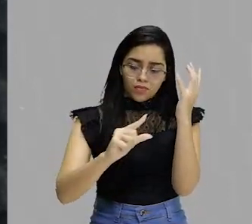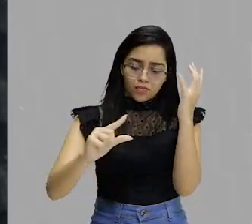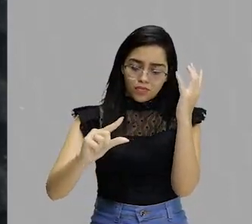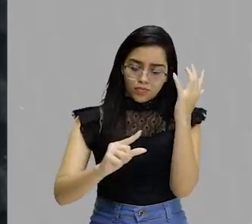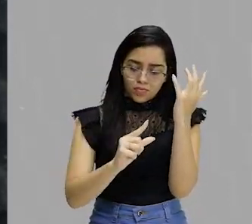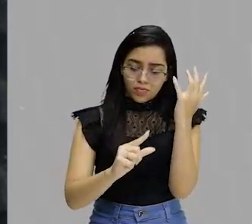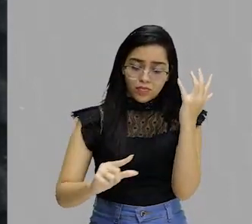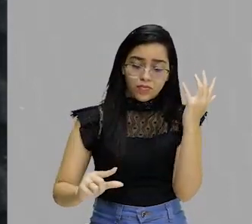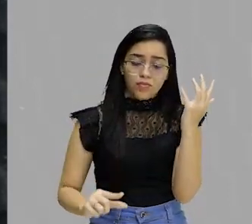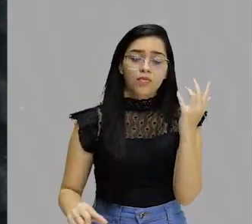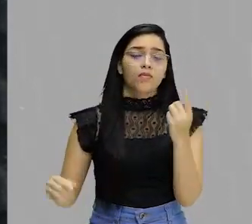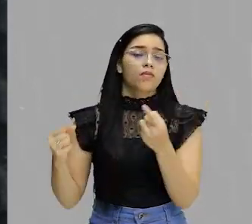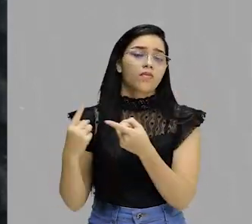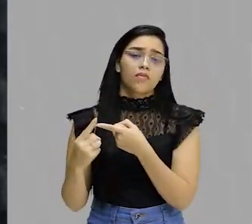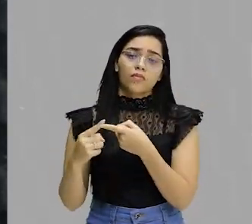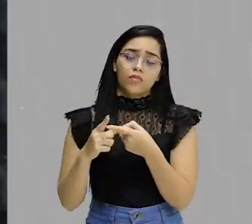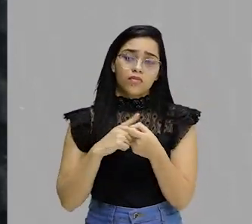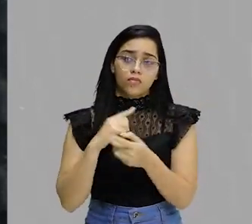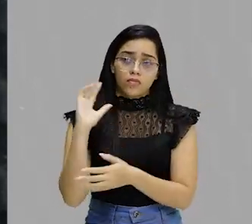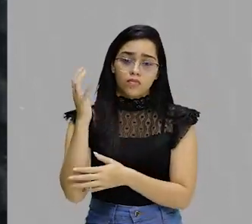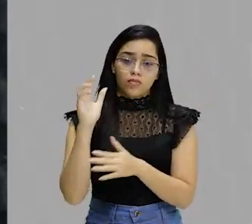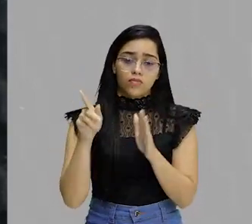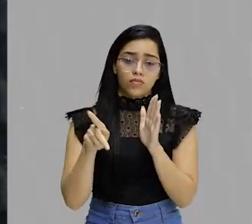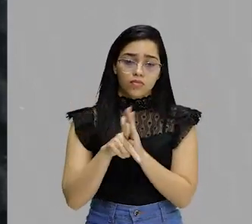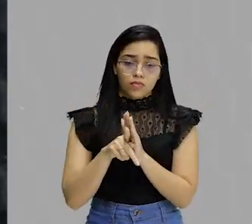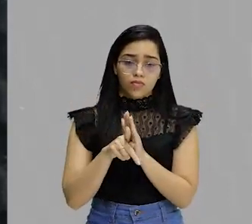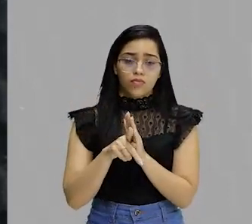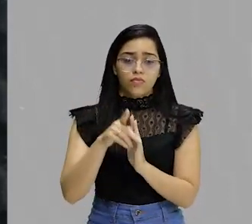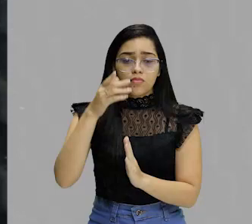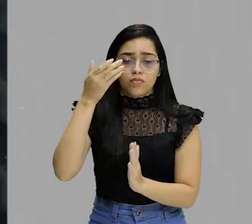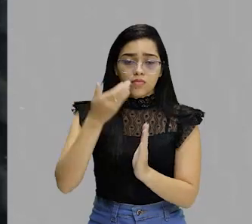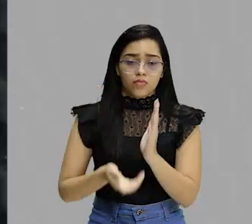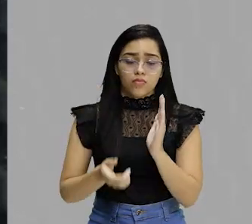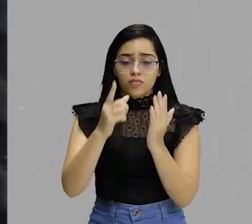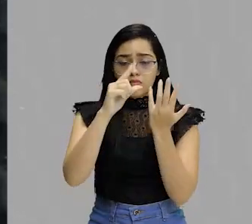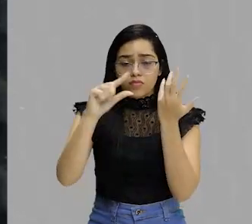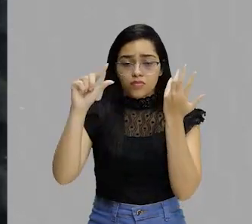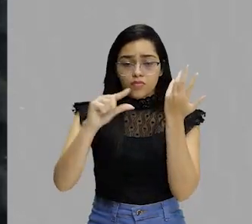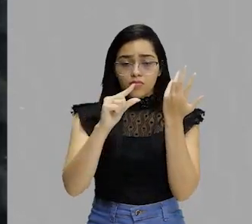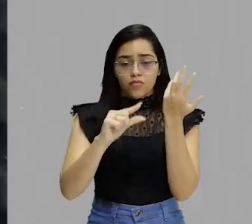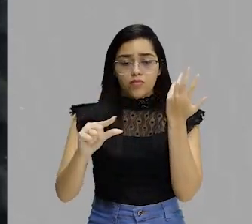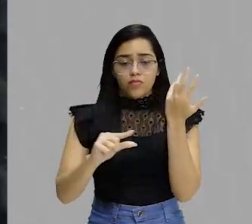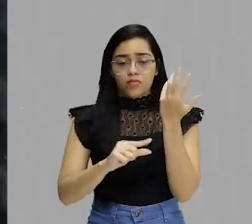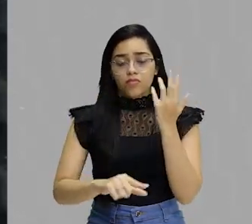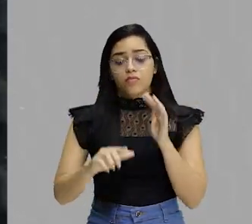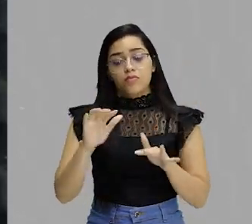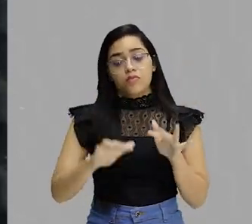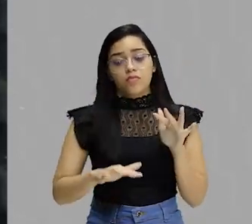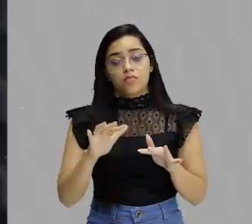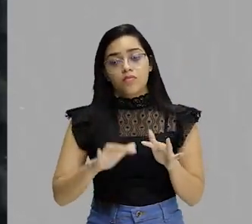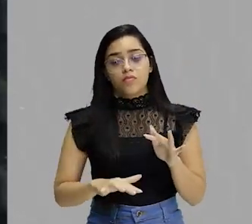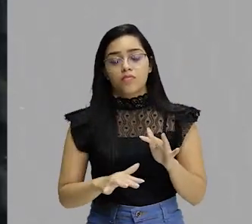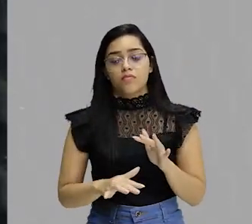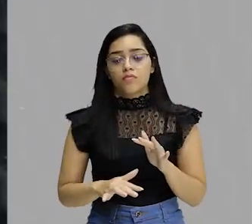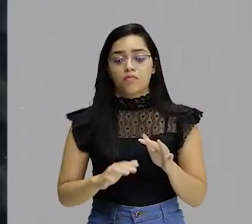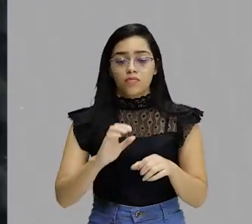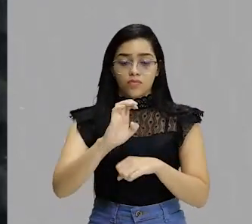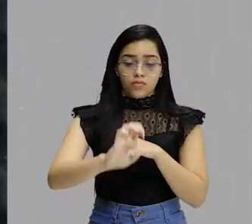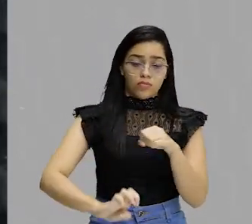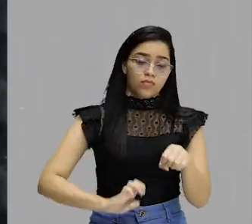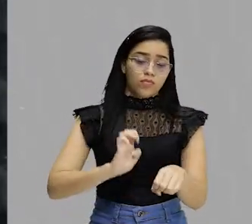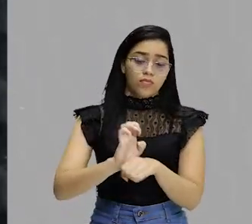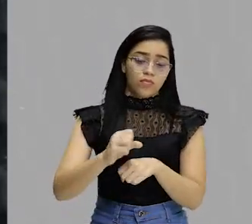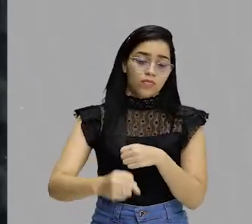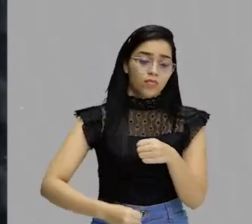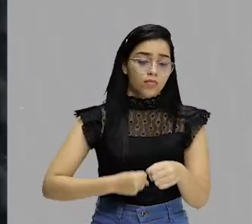folhagem, porque são plantas decíduas, elas perdem a sua folhagem de acordo com a época do ano. Então, essa espécie